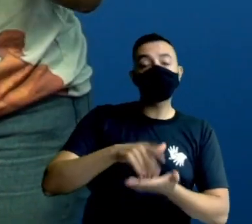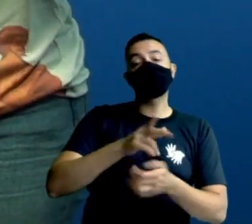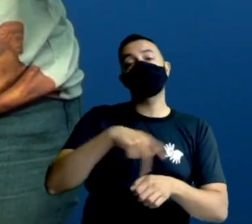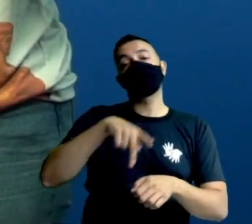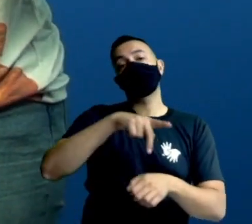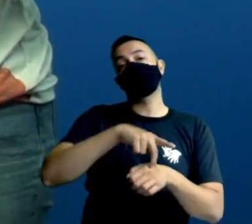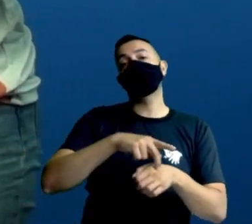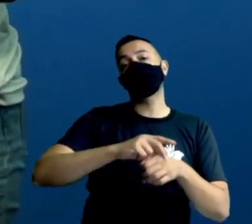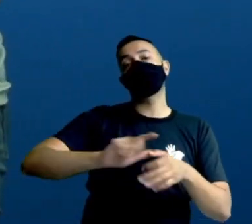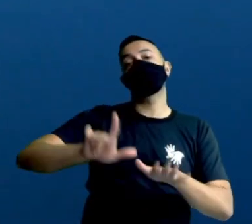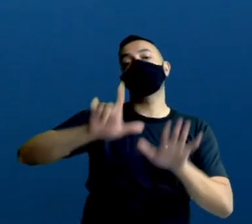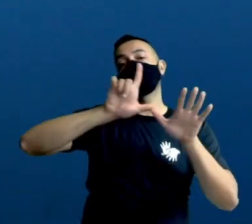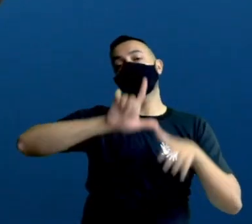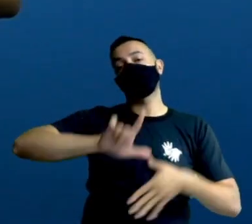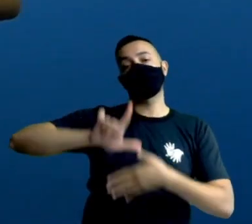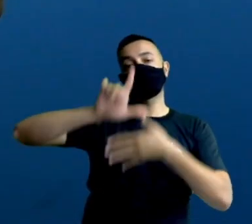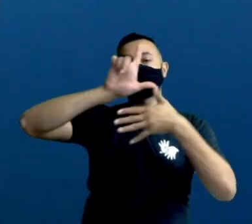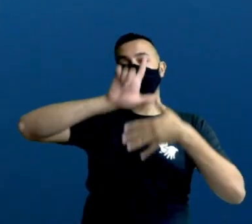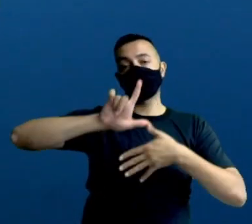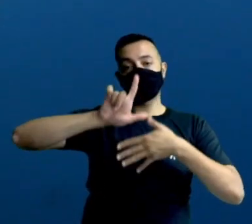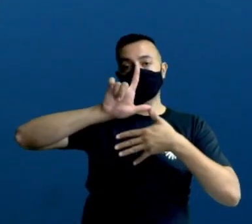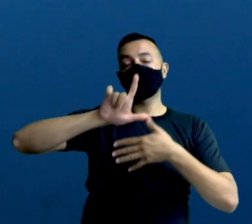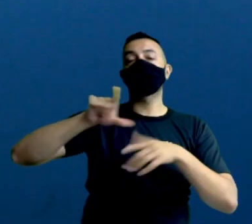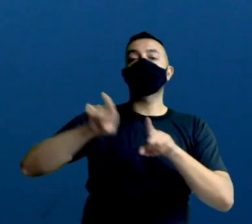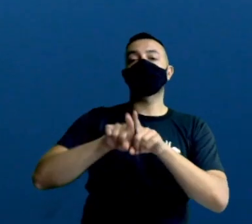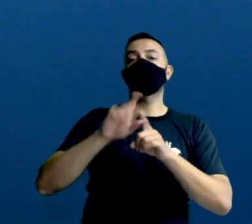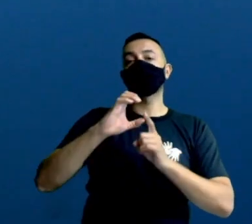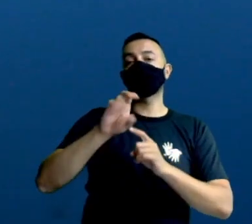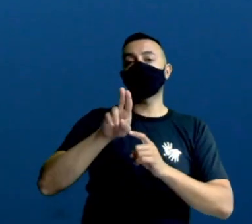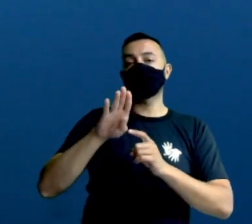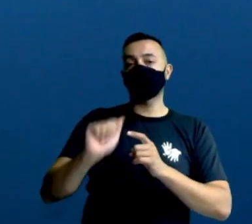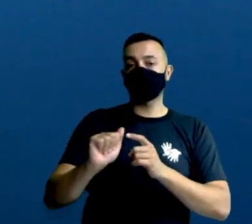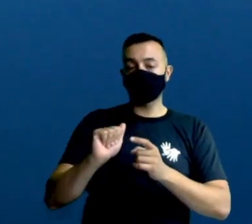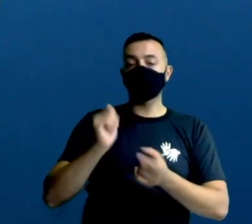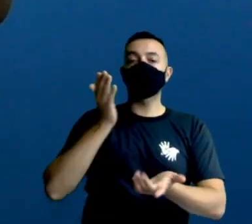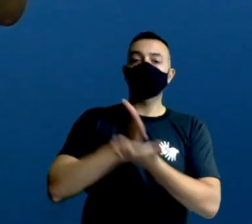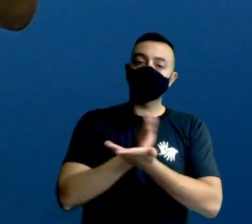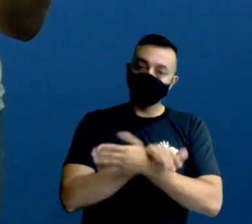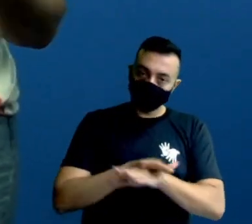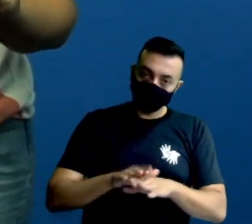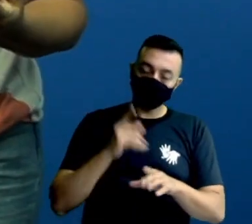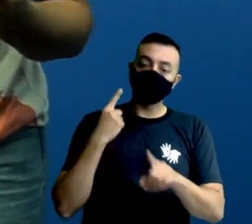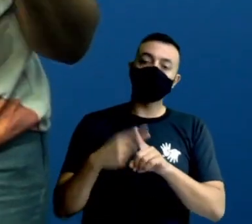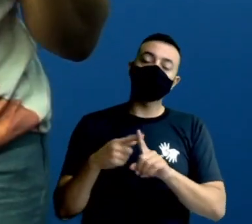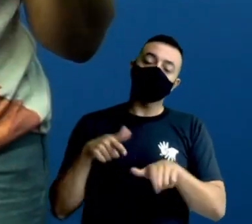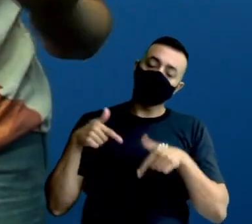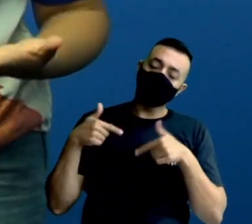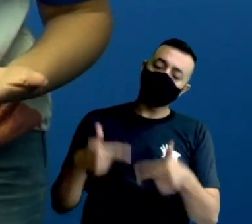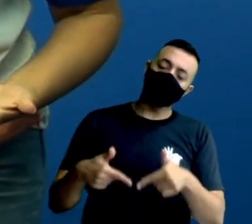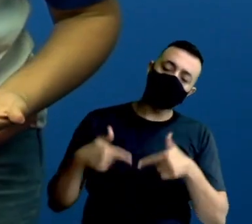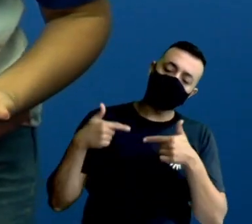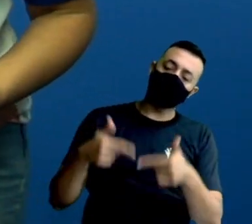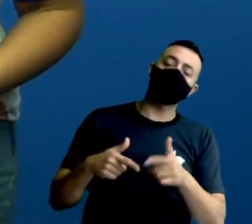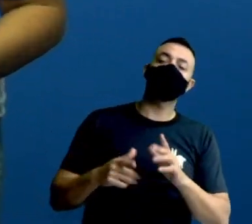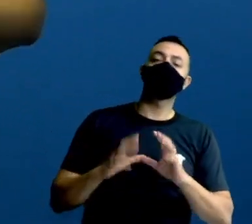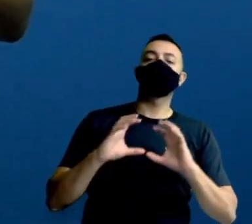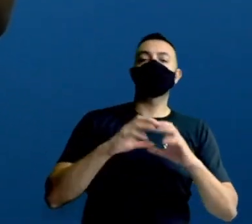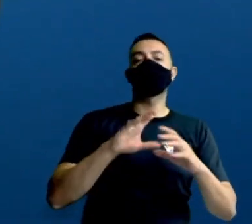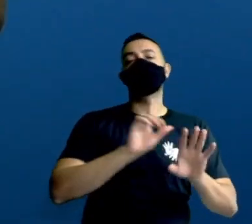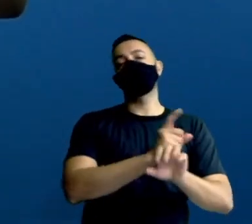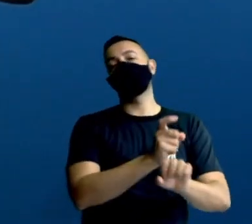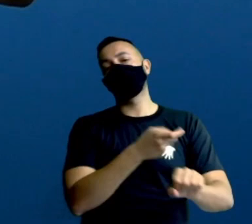escravidão. Ele e Cuba foram ali os últimos países a acabar com a escravidão. E só acabou por conta que teve muita luta, muitos quilombos